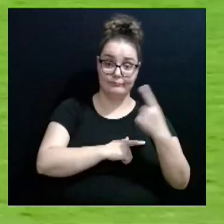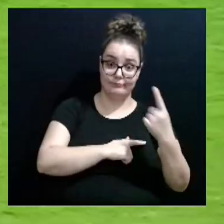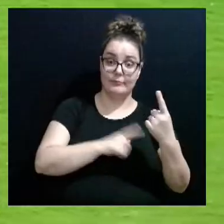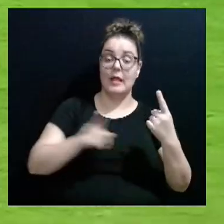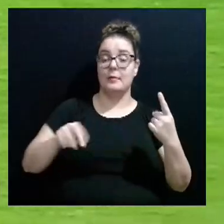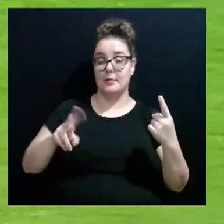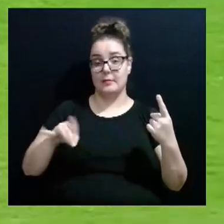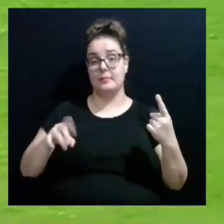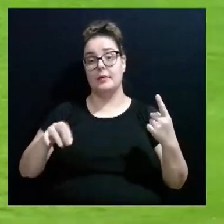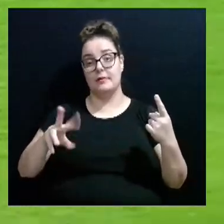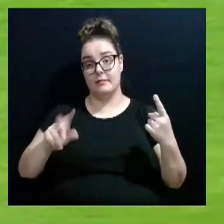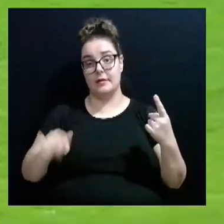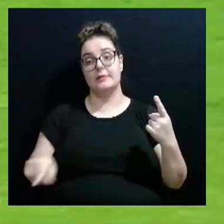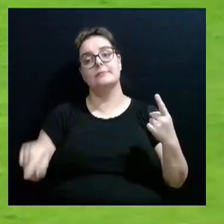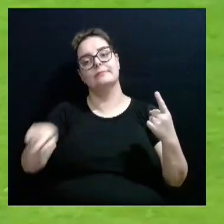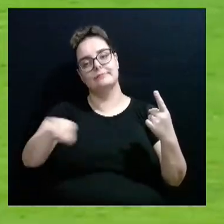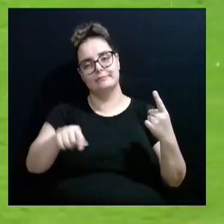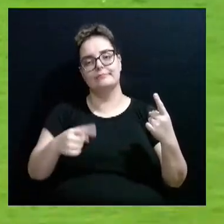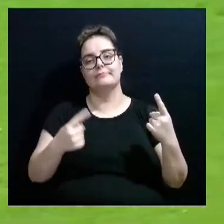1.